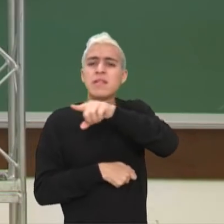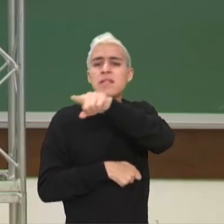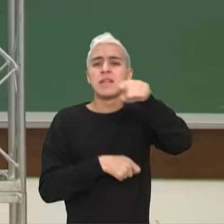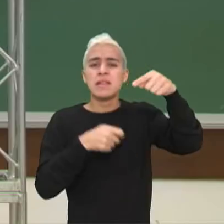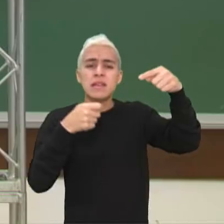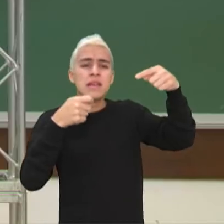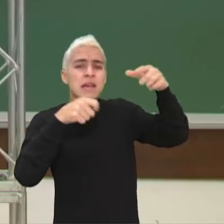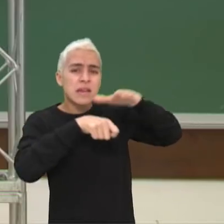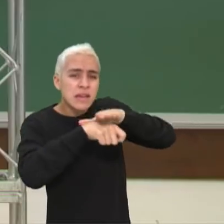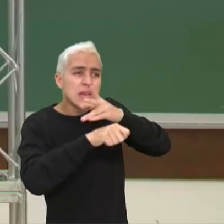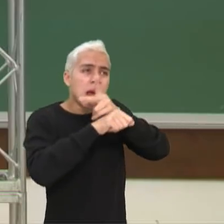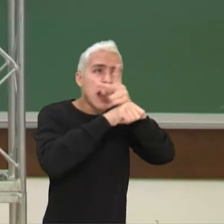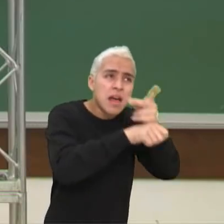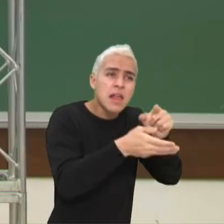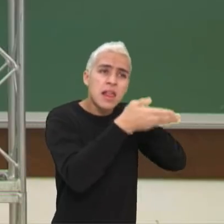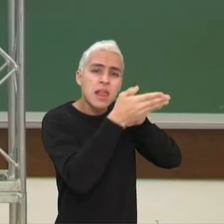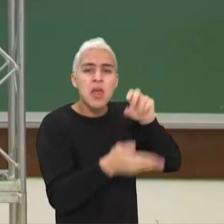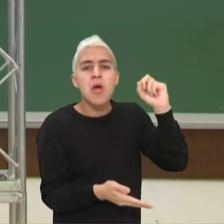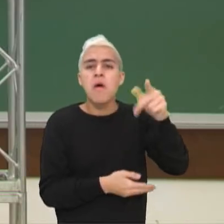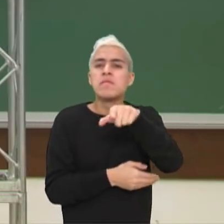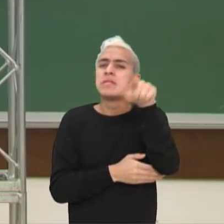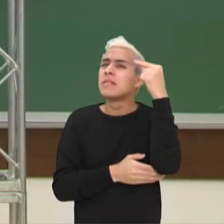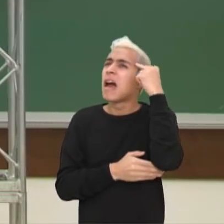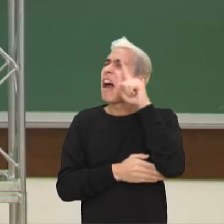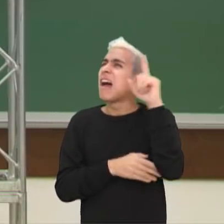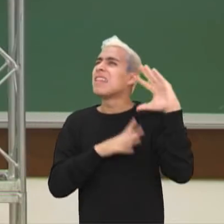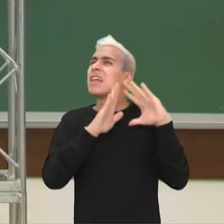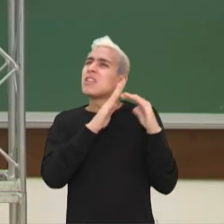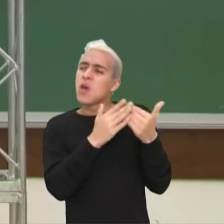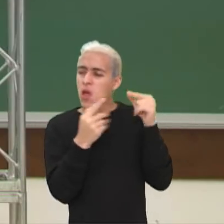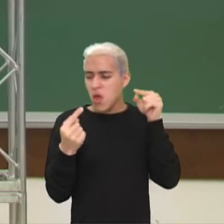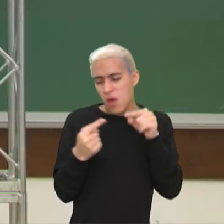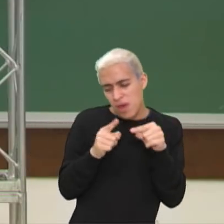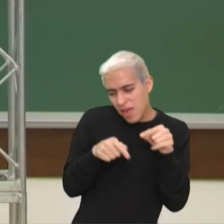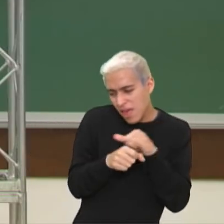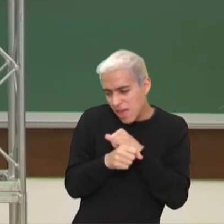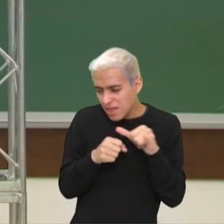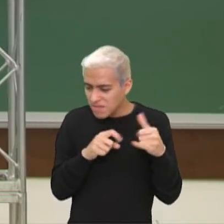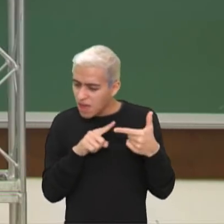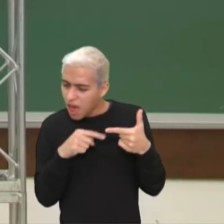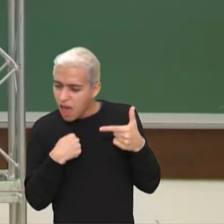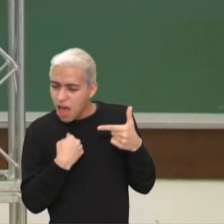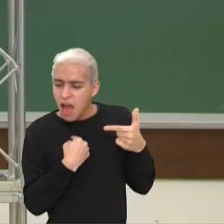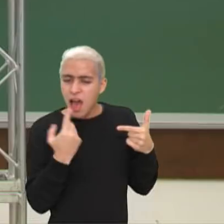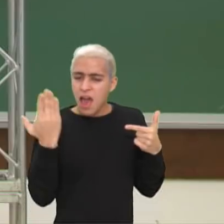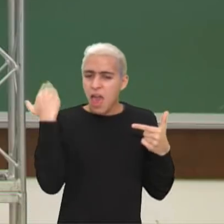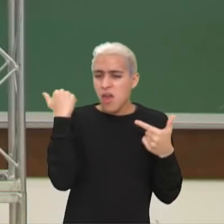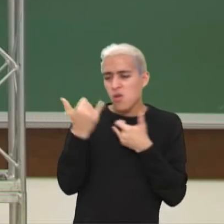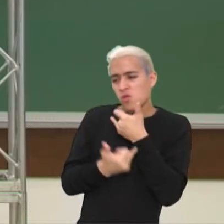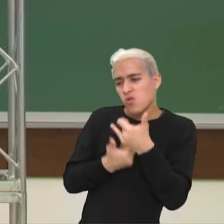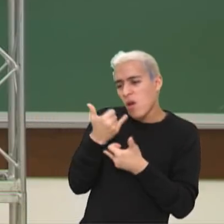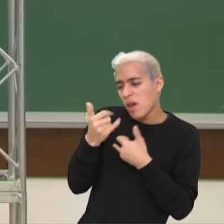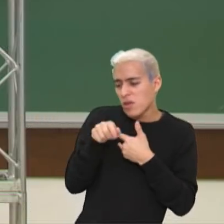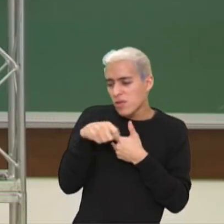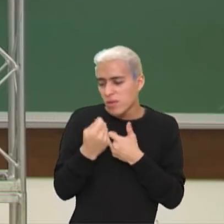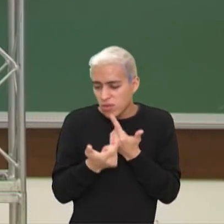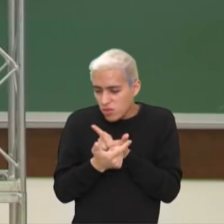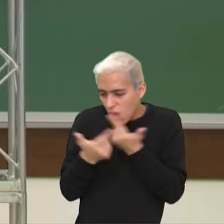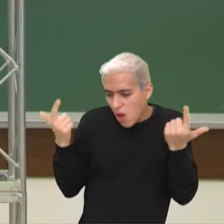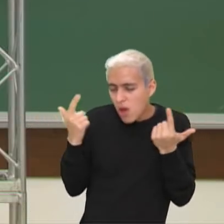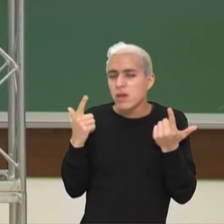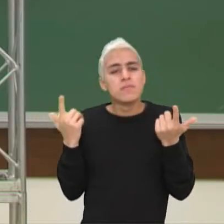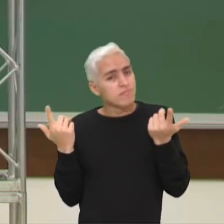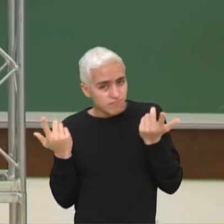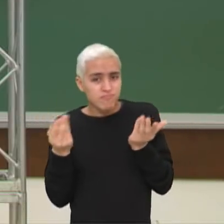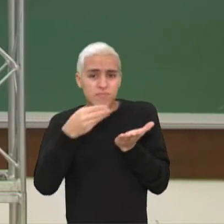que você pense lá da escola, eu joguei esse jogo que era de estratégia, eu joguei esse jogo que era da sorte, né? Anota